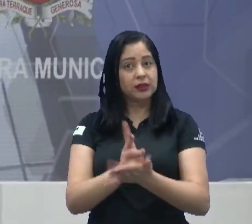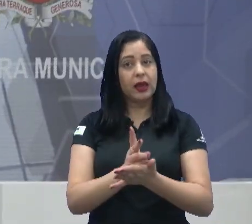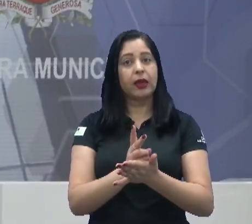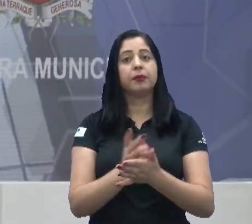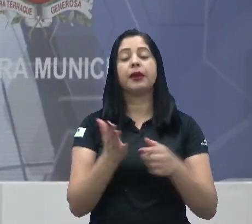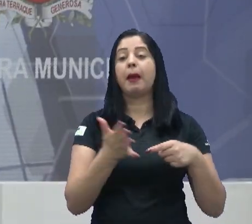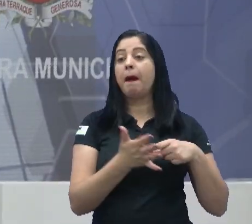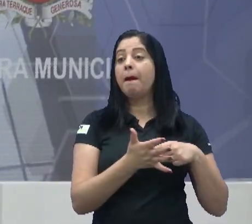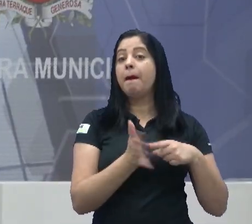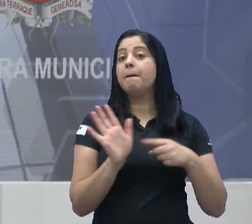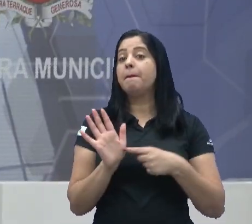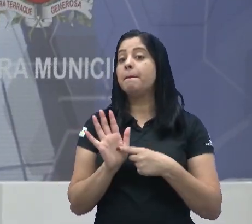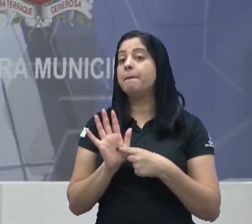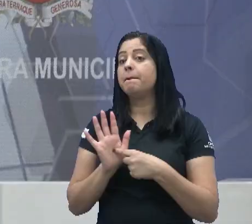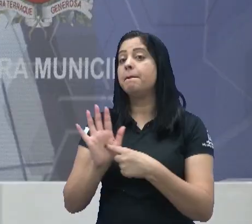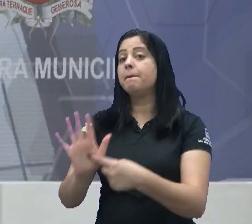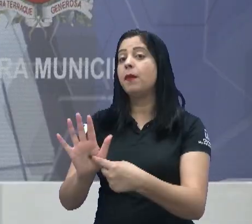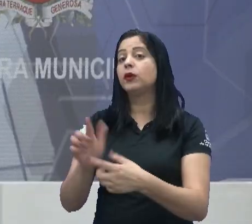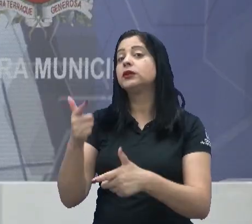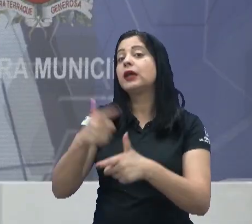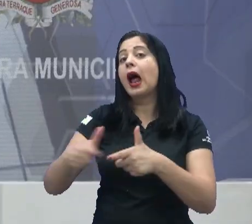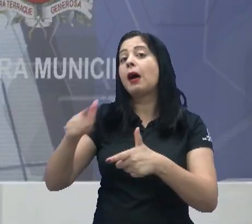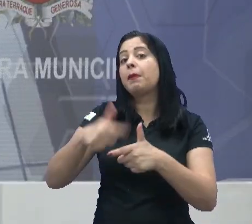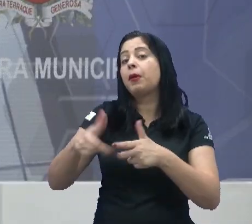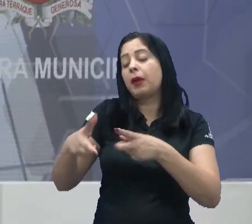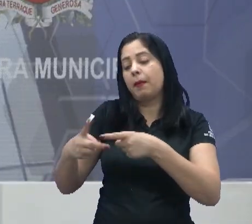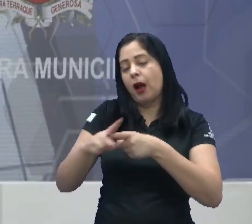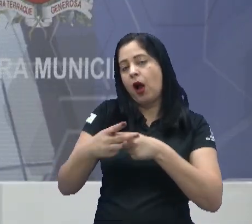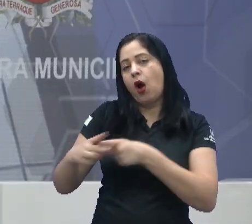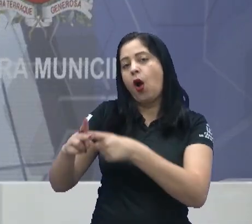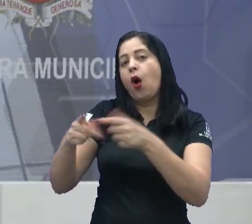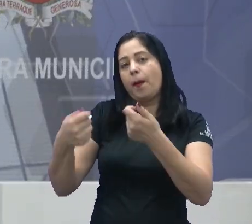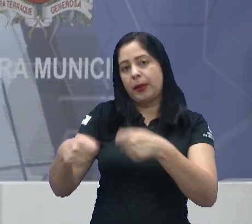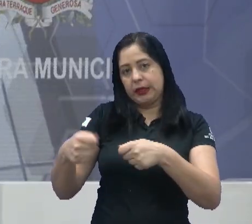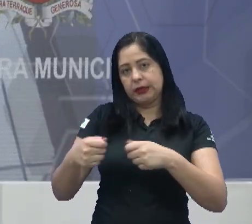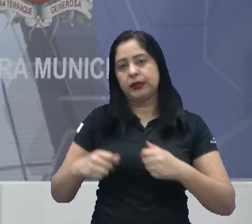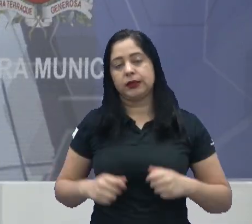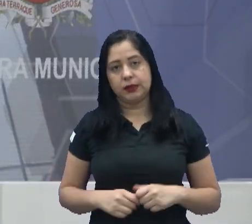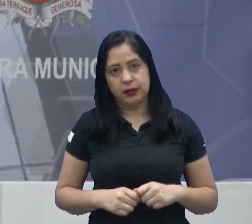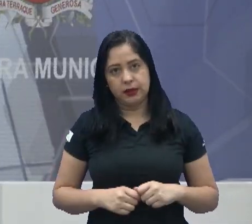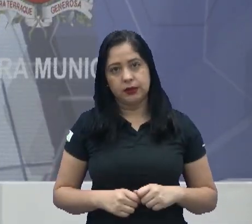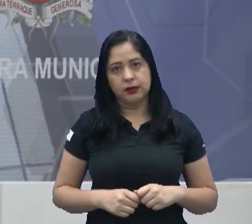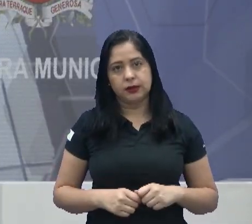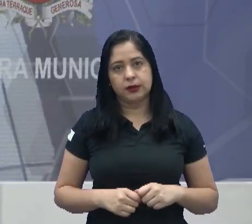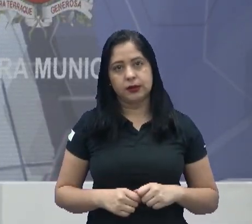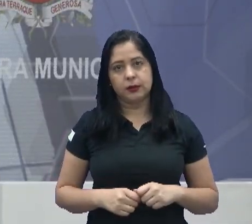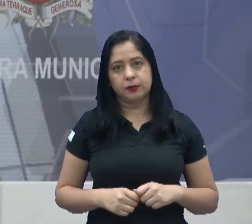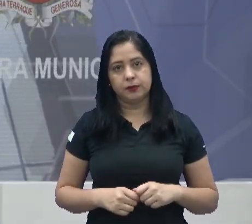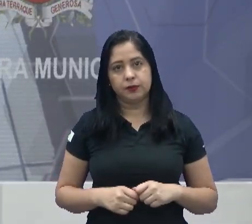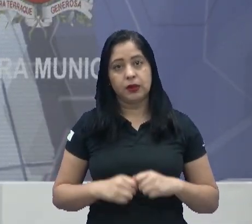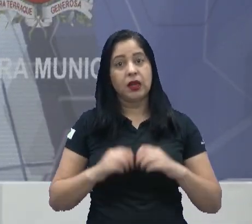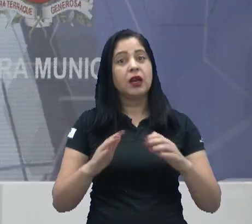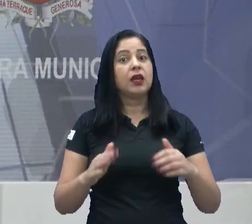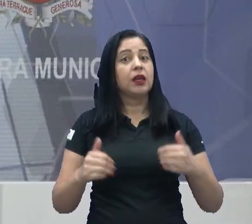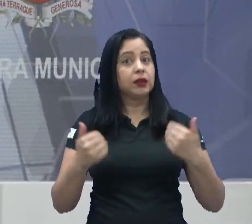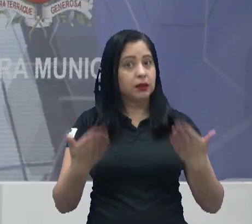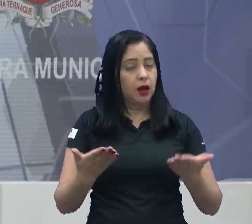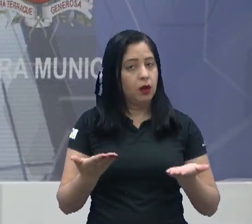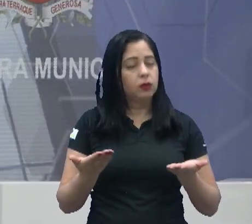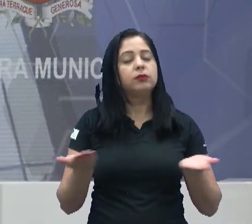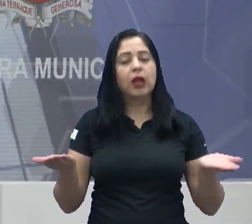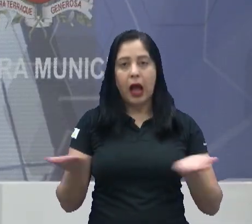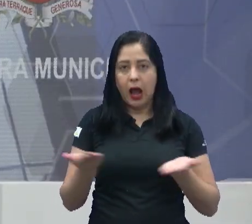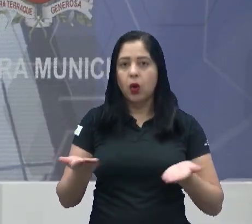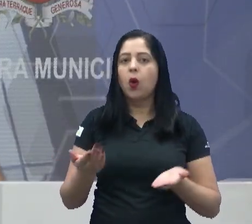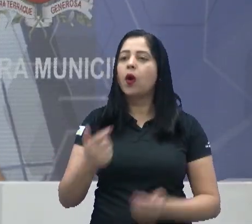as situações que precisam ser corrigidas, que precisam ser melhoradas. Estarei, então, dando esse voto de confiança